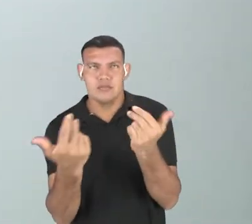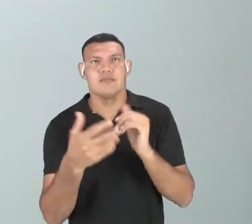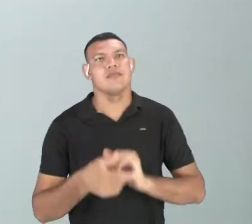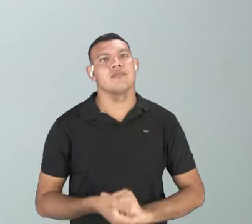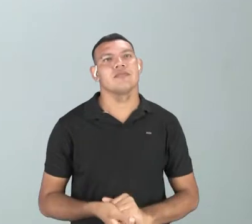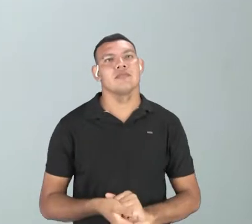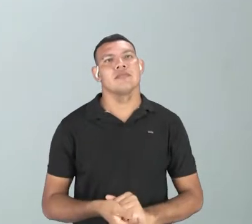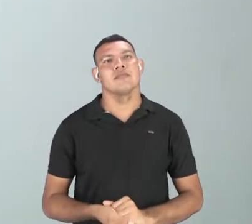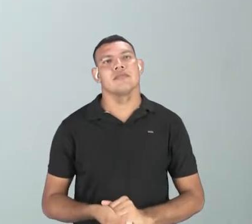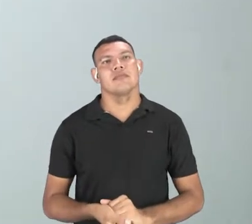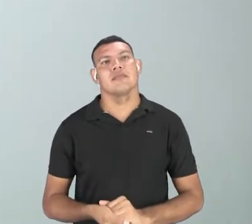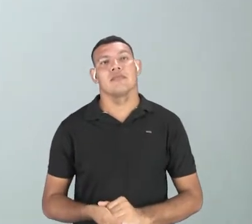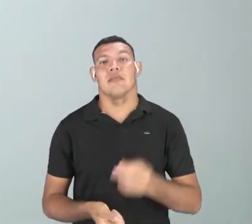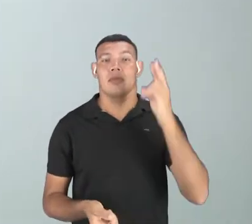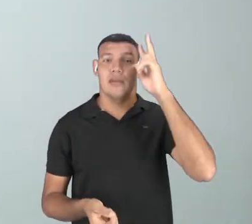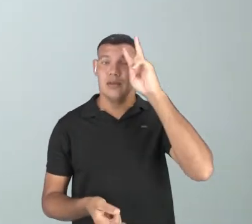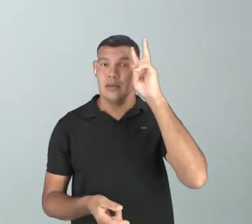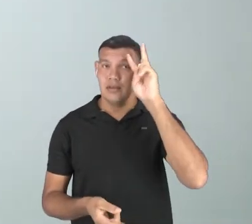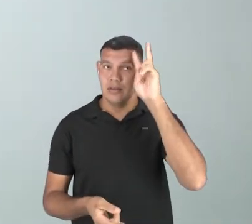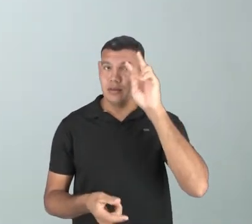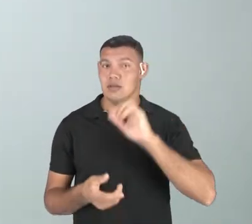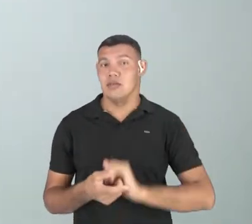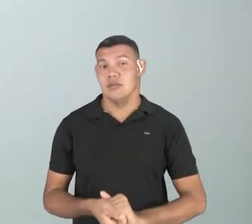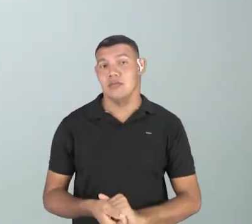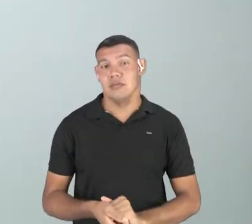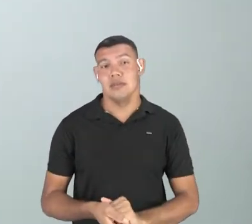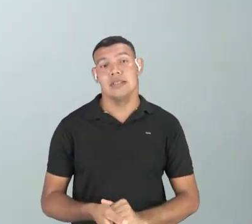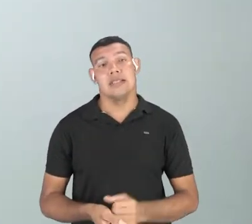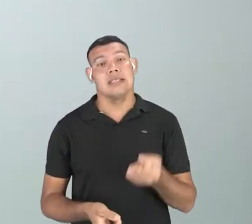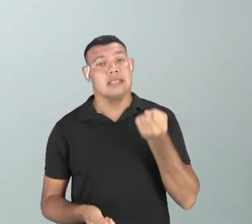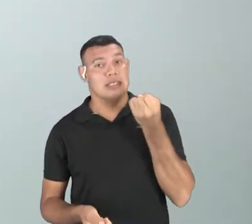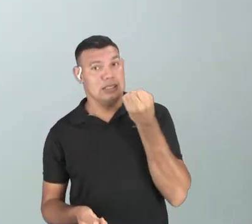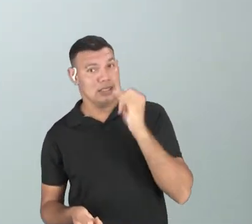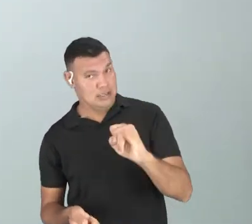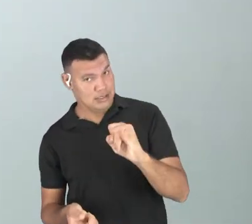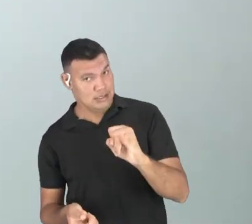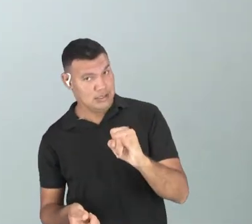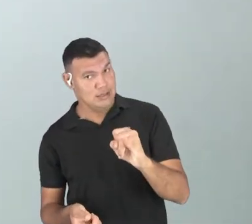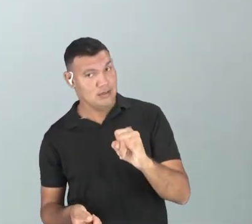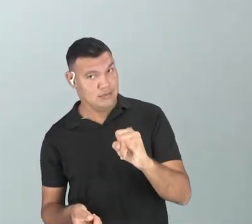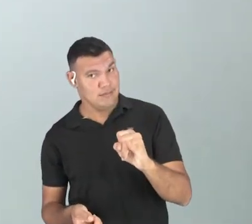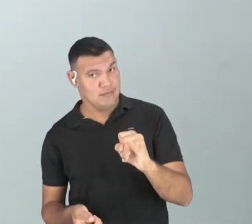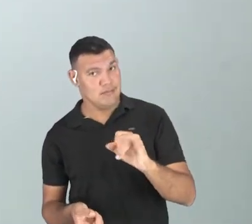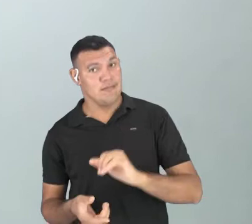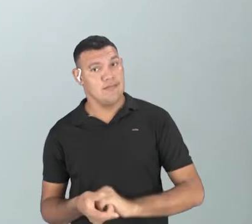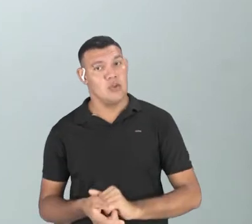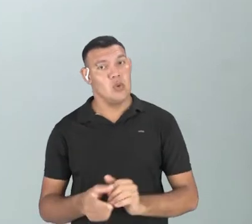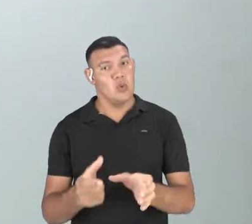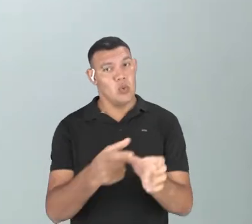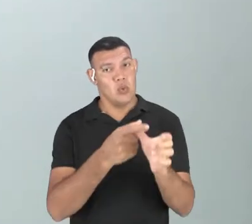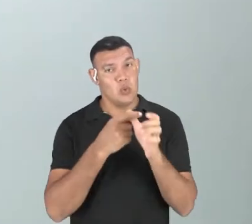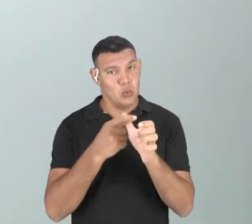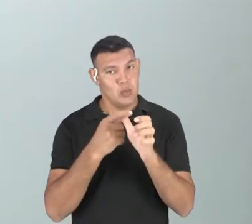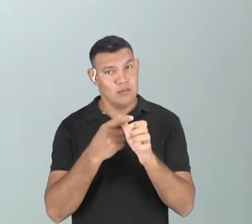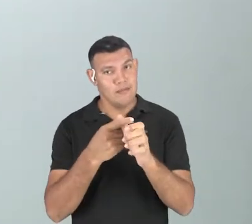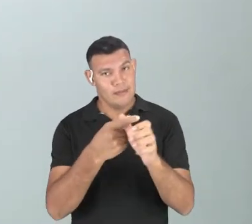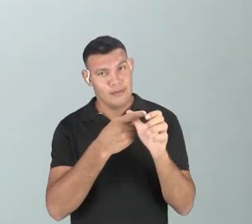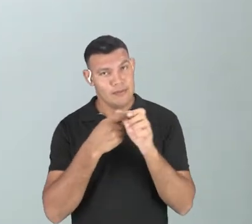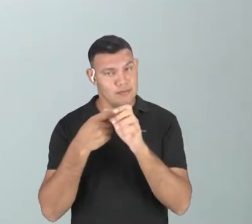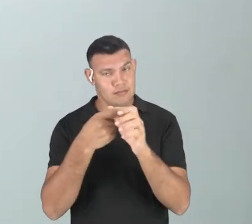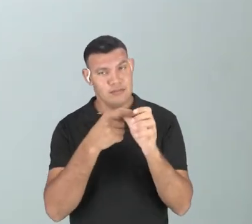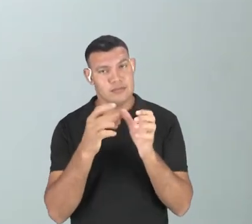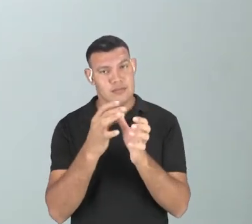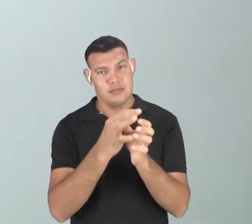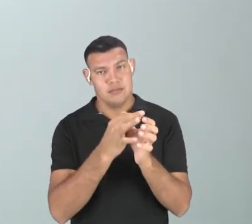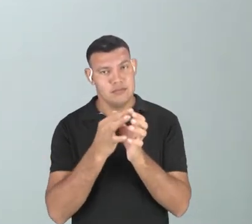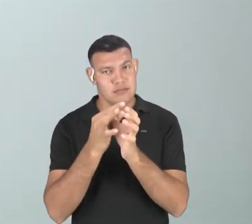só, lembrando o nosso si para conjunção de condição em